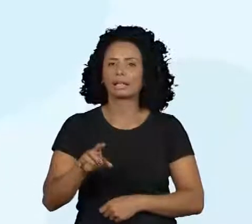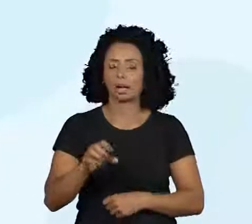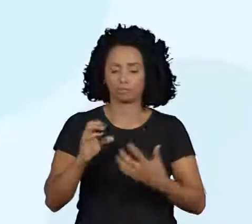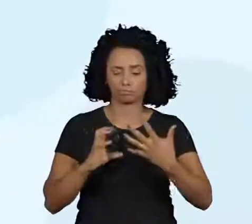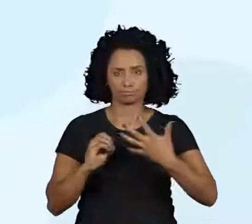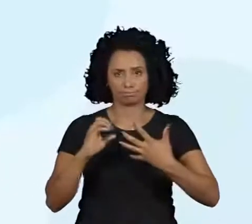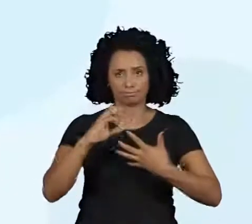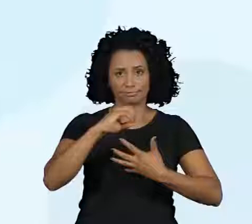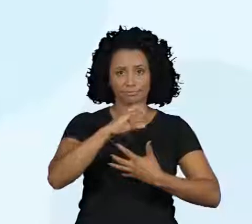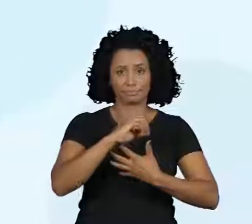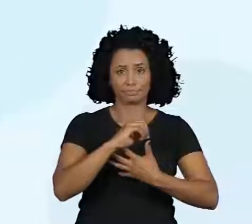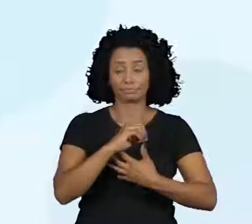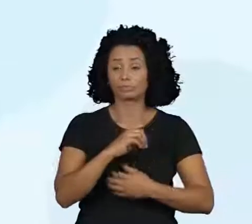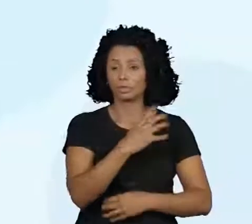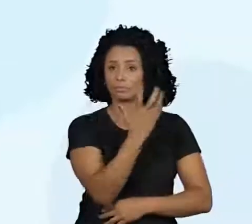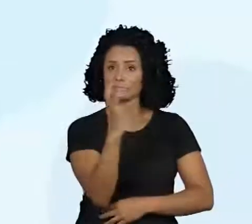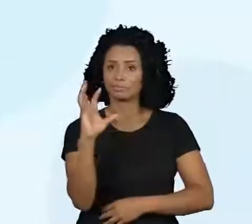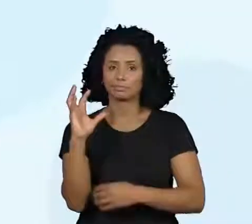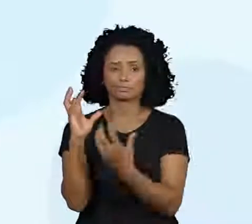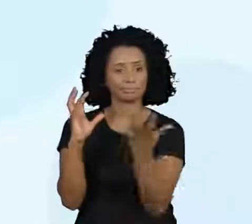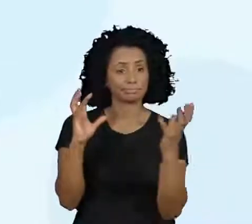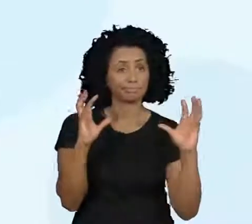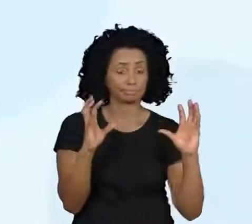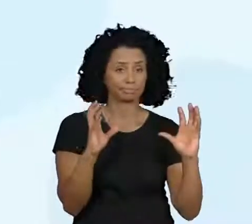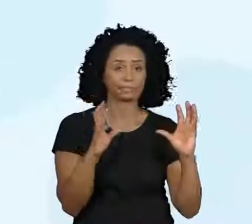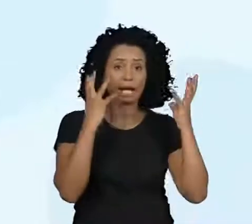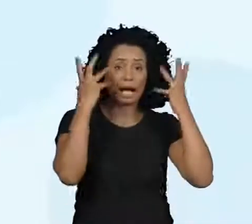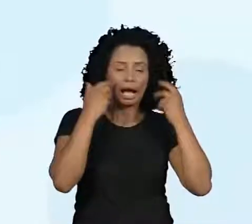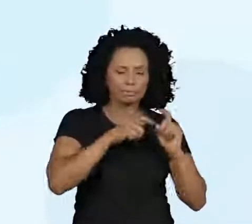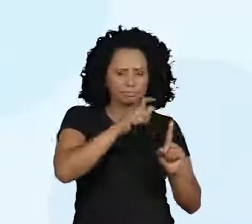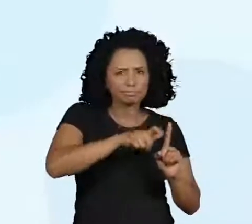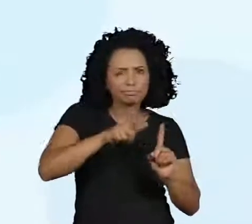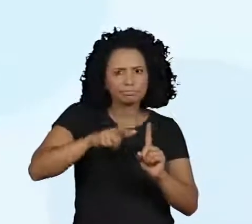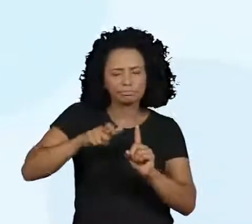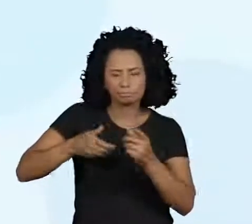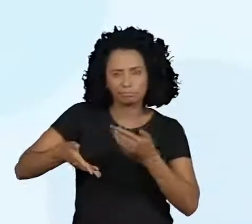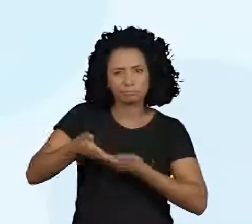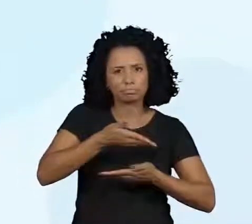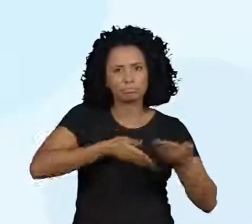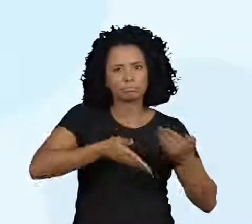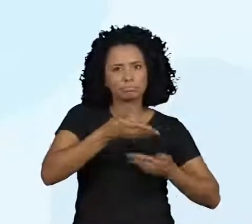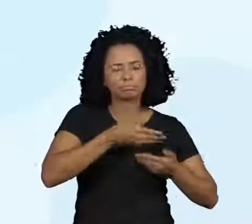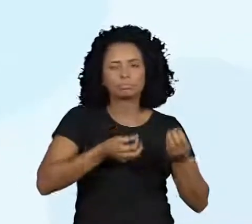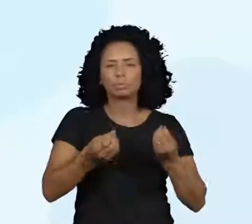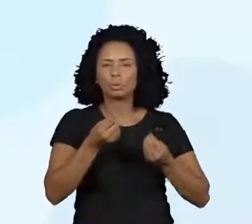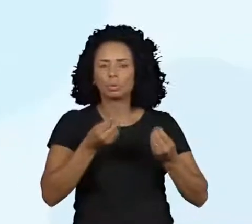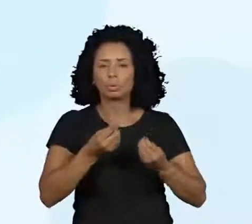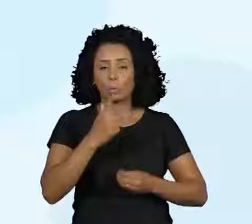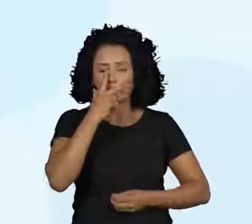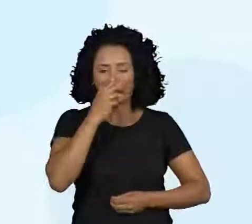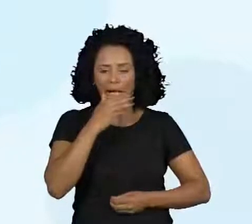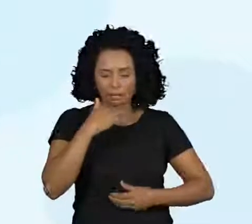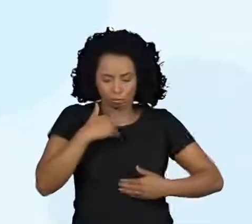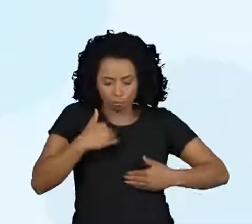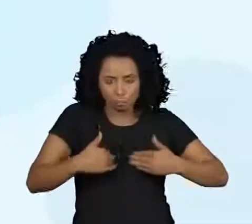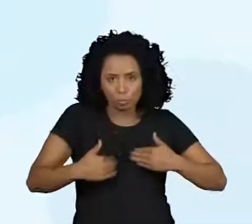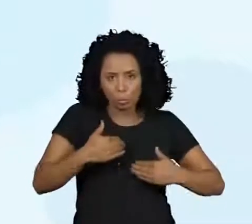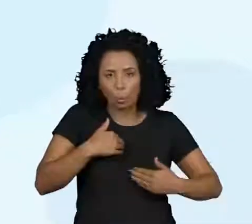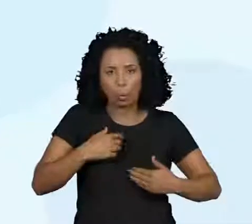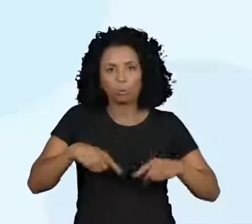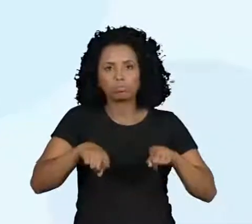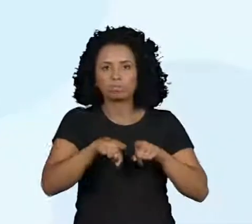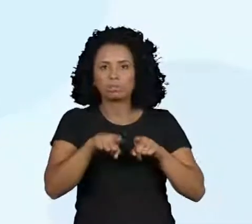meio ambiente, os seres vivos interagem entre si, transferindo matéria e energia por meio